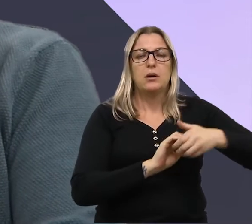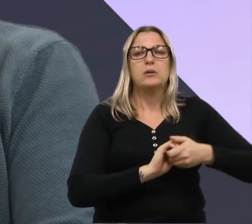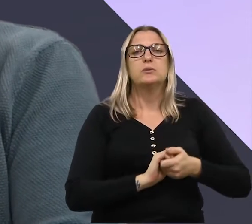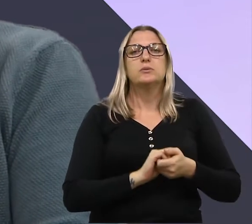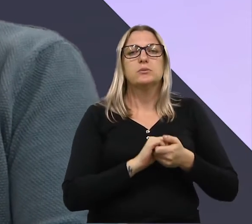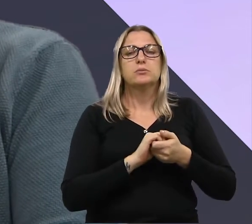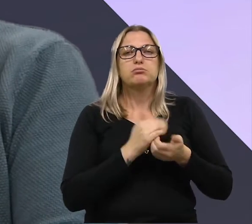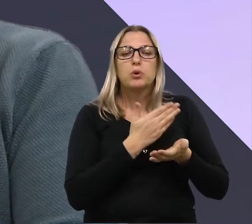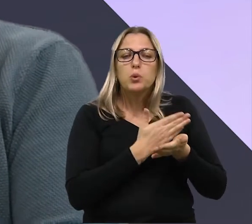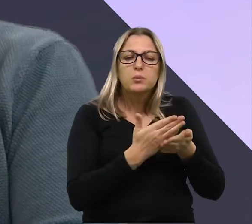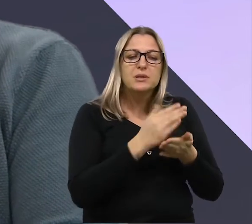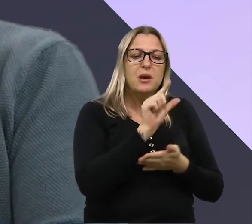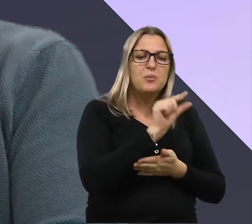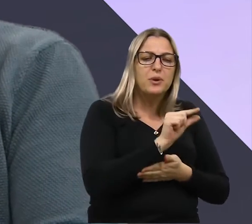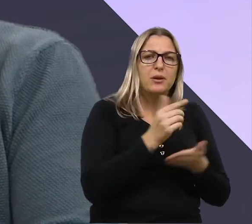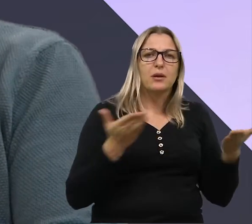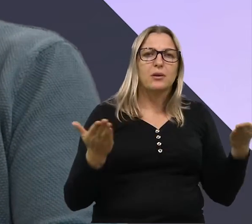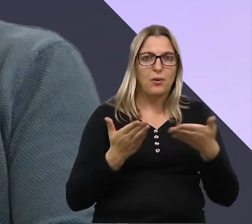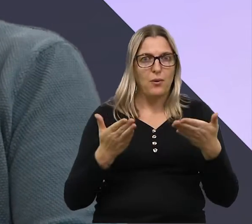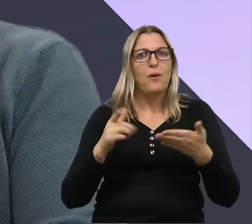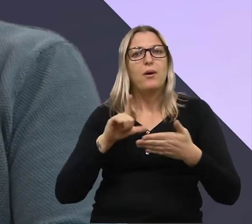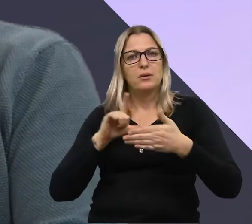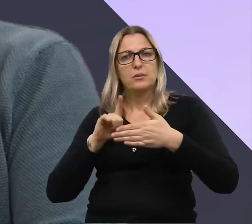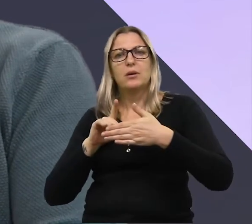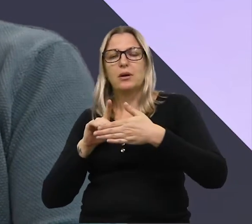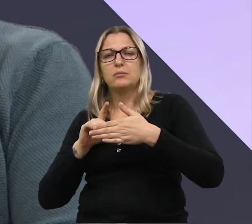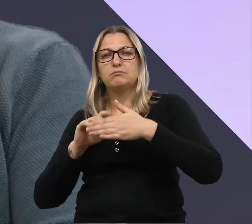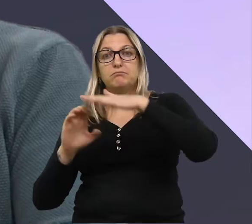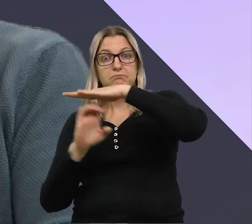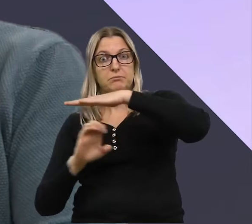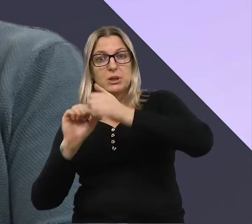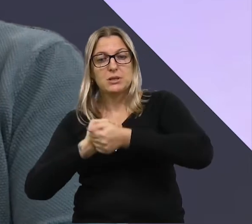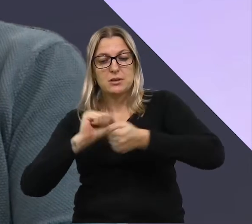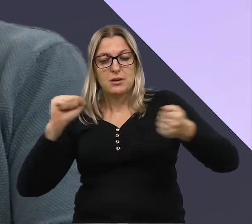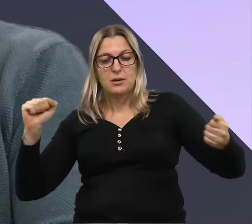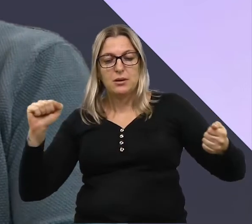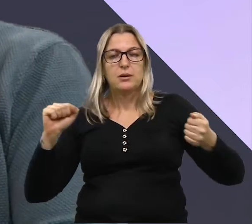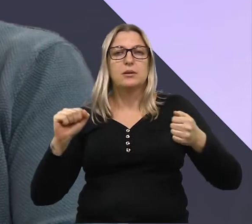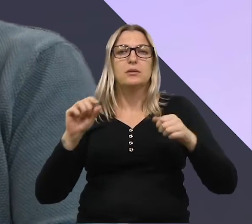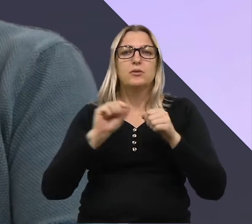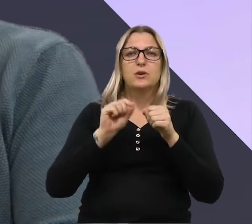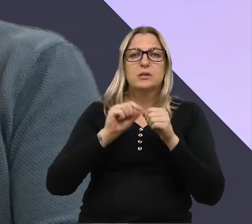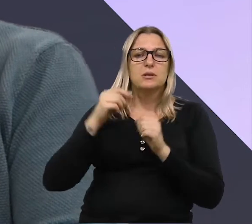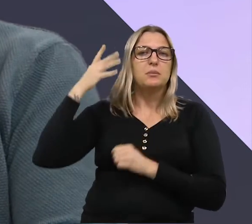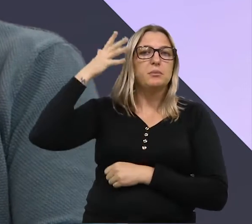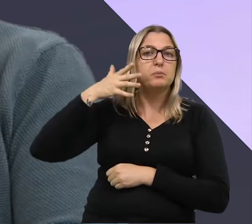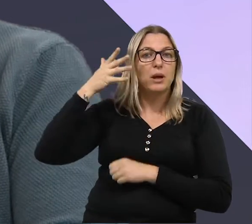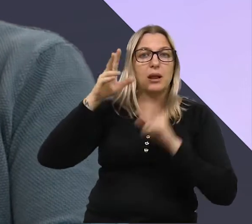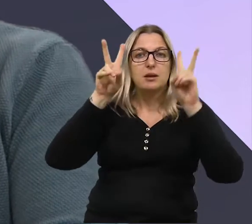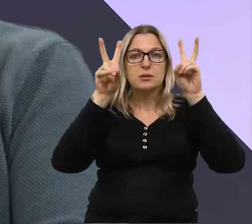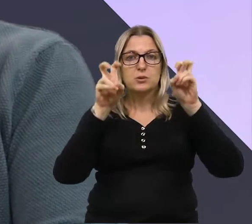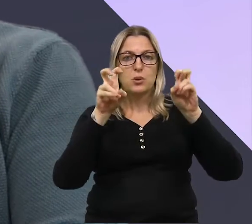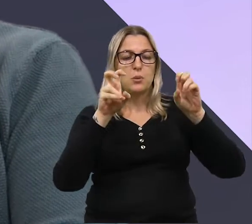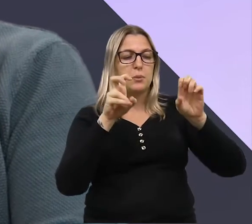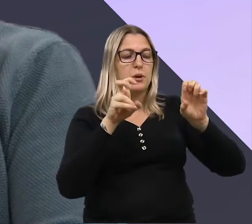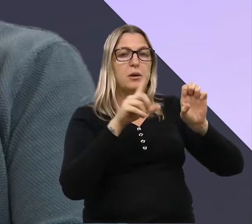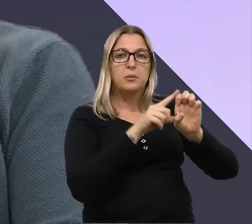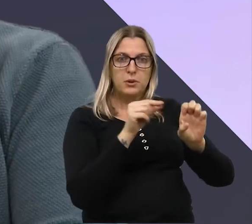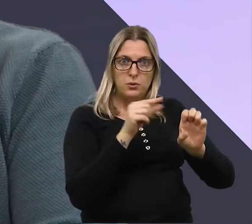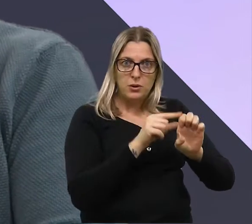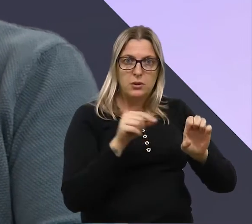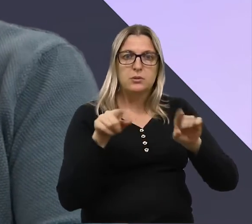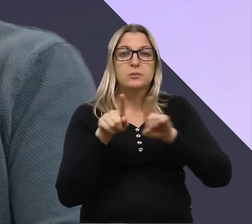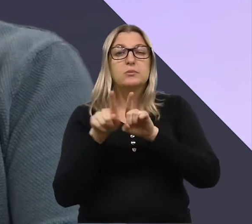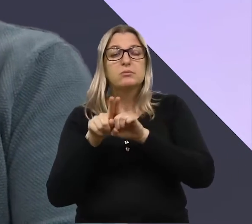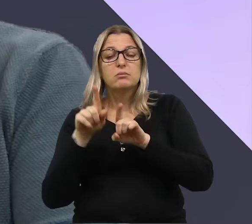pequenos e hoje tem uma estrutura grande palestra sobre empreendedorismo em Principalmente uma parceria com a escola e de lá com os alunos do